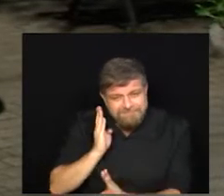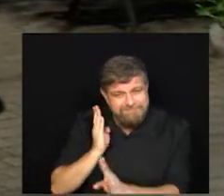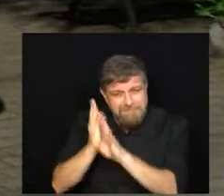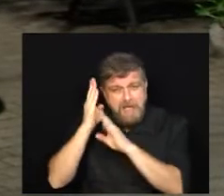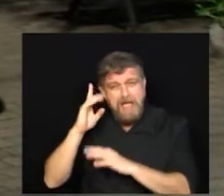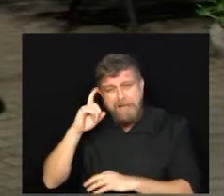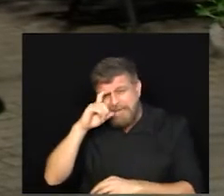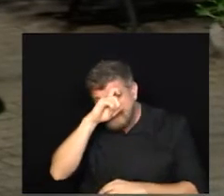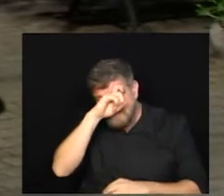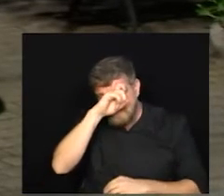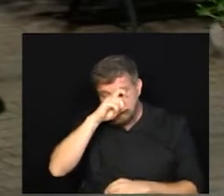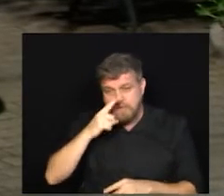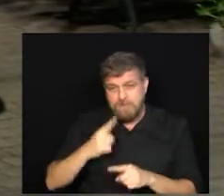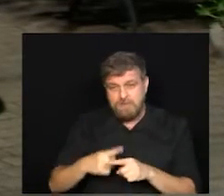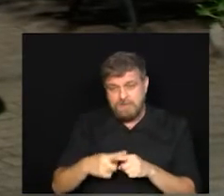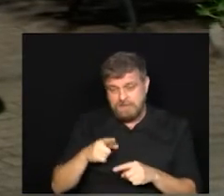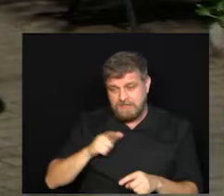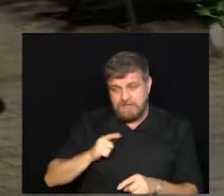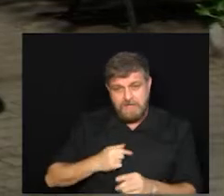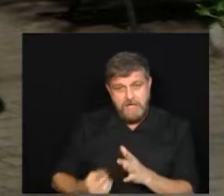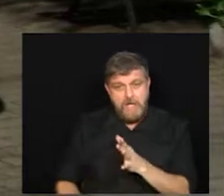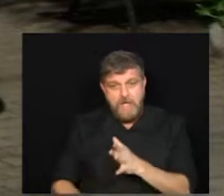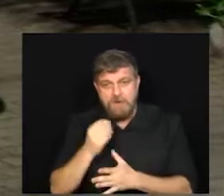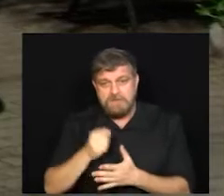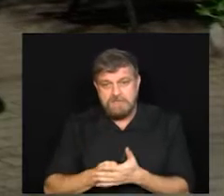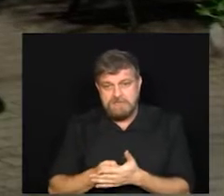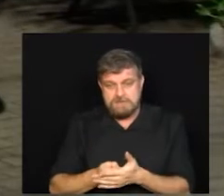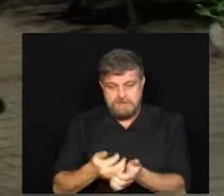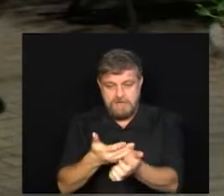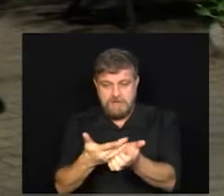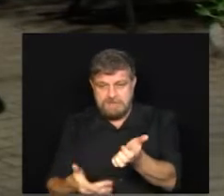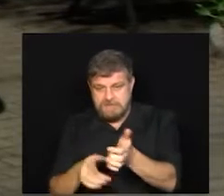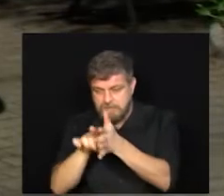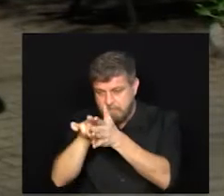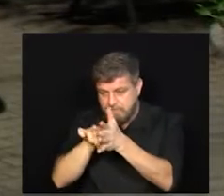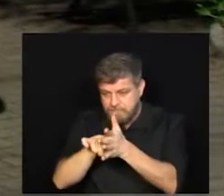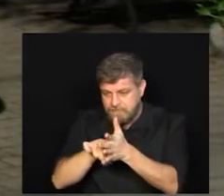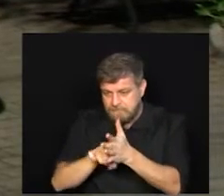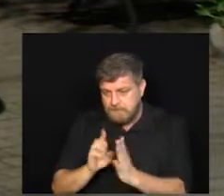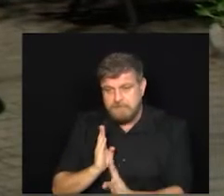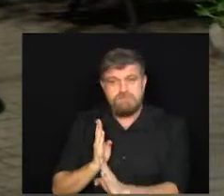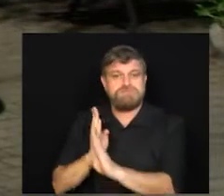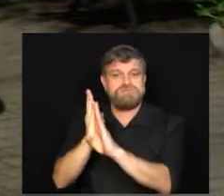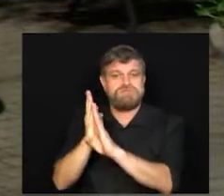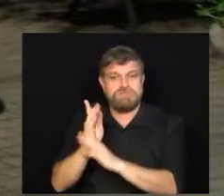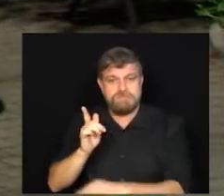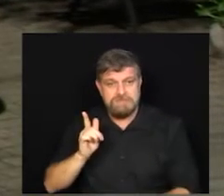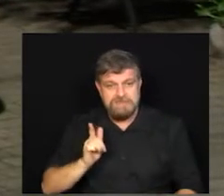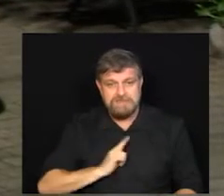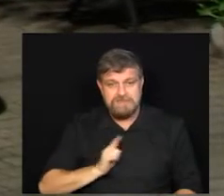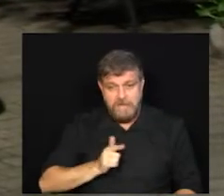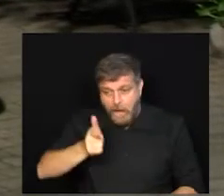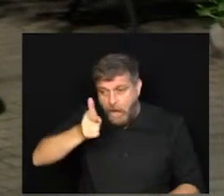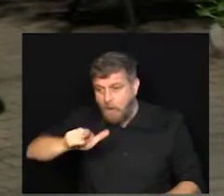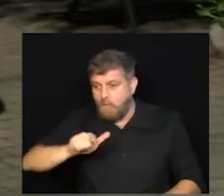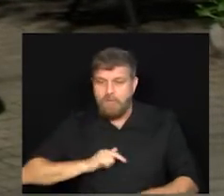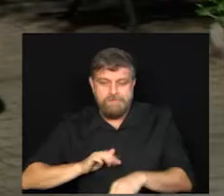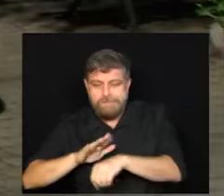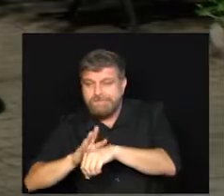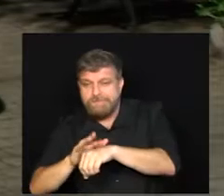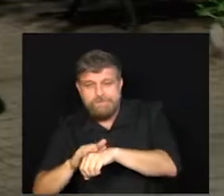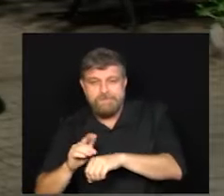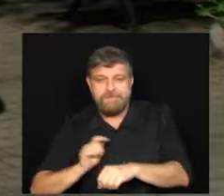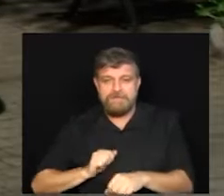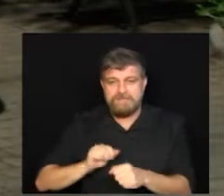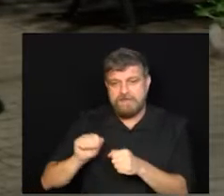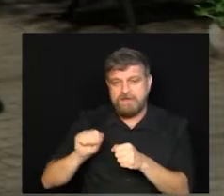diagnóstico, porque o diagnóstico ele é feito, às vezes, num exame de sangue simples, num hemograma simples, que ele vai fazer por outros motivos ou por exame de